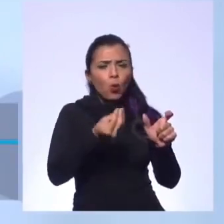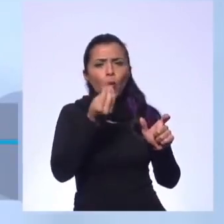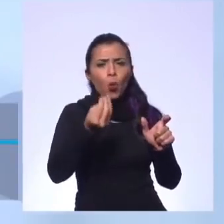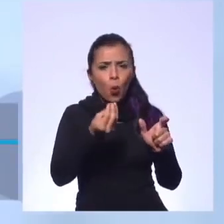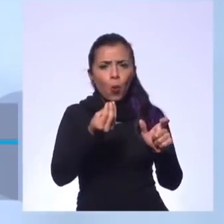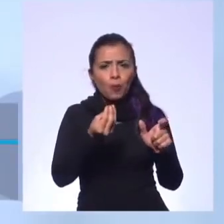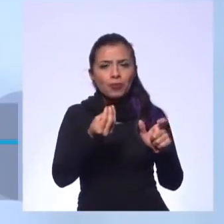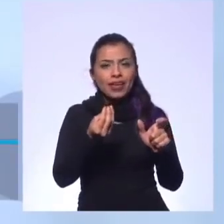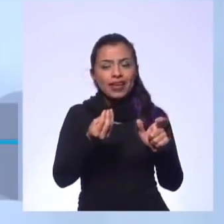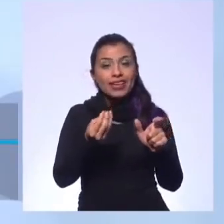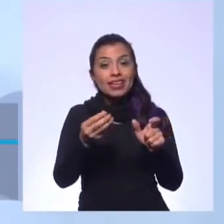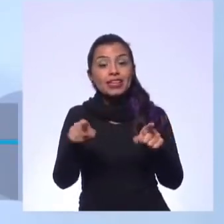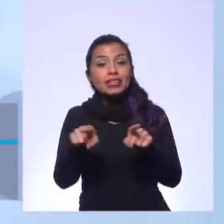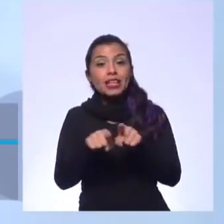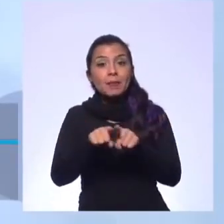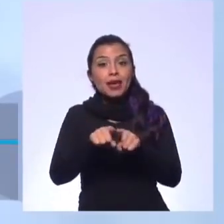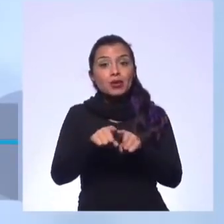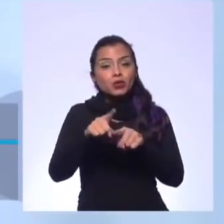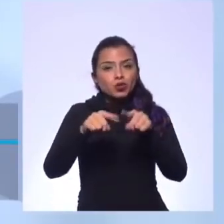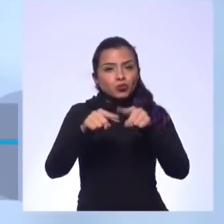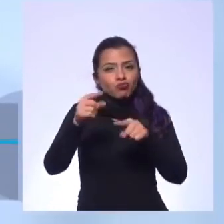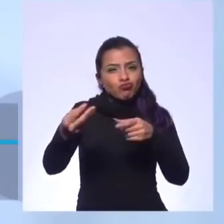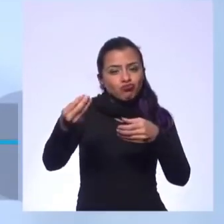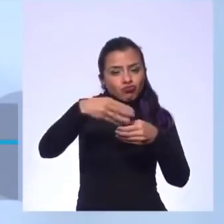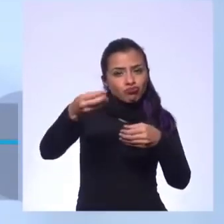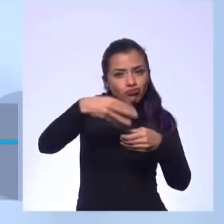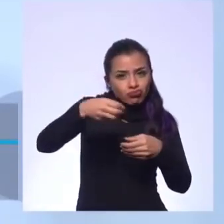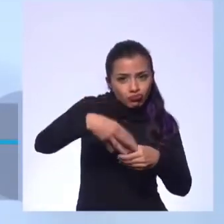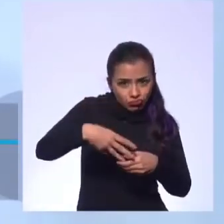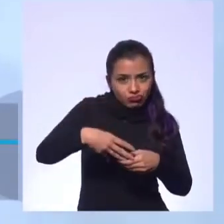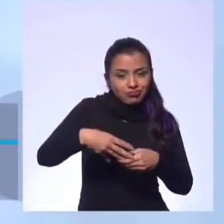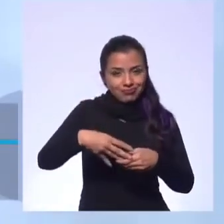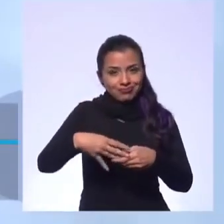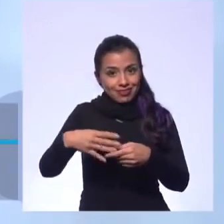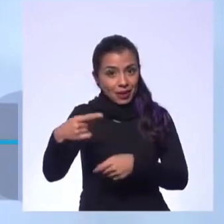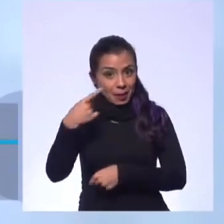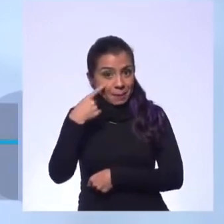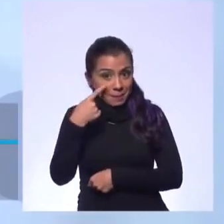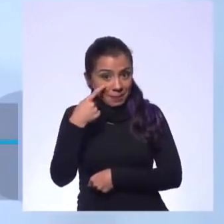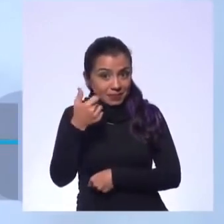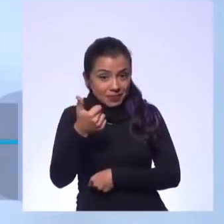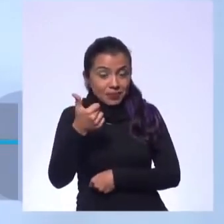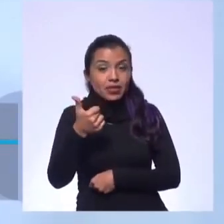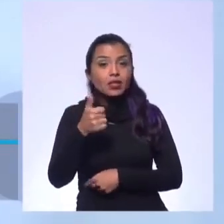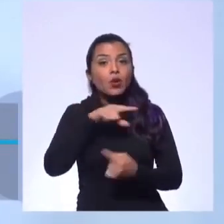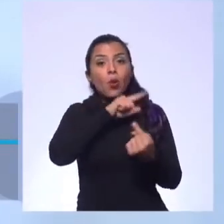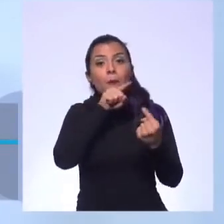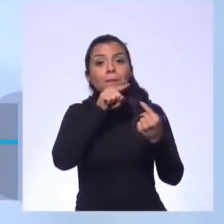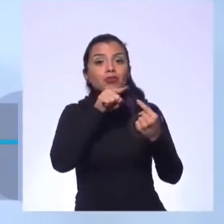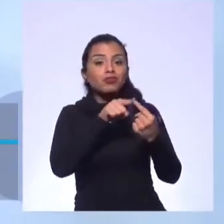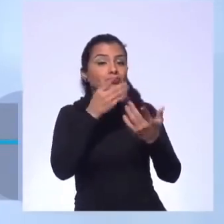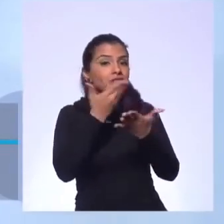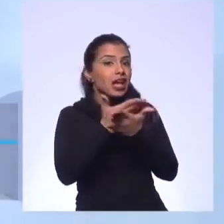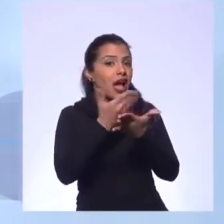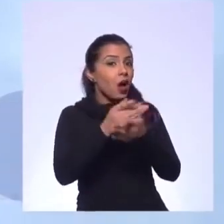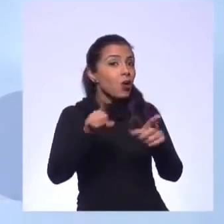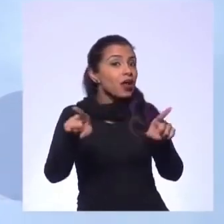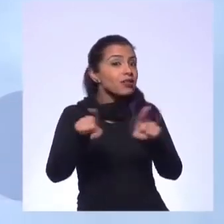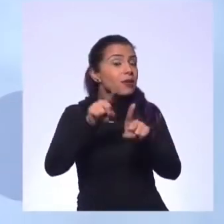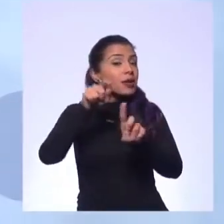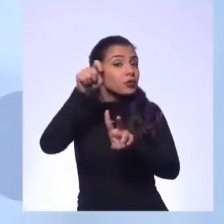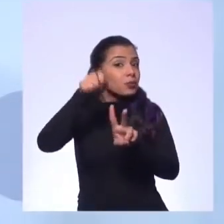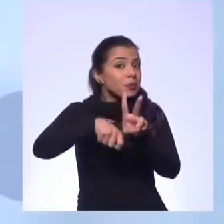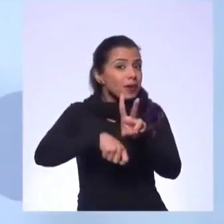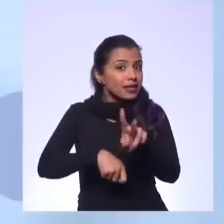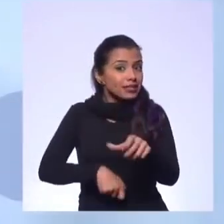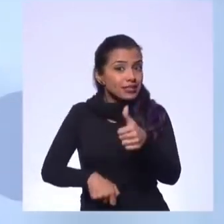aí os ingredientes também, vão pensando aí. Enquanto isso, a gente vai falar agora dos objetivos da aula e do bimestre, né? Aí tem essa pergunta aí para